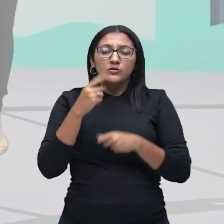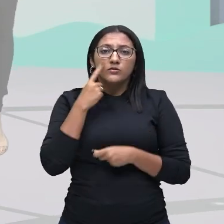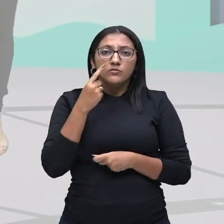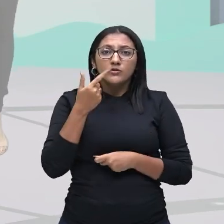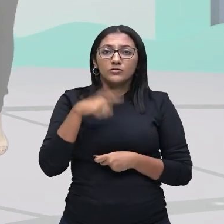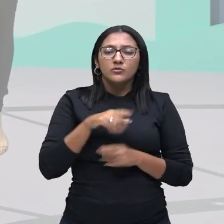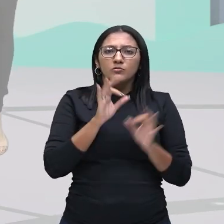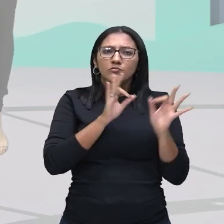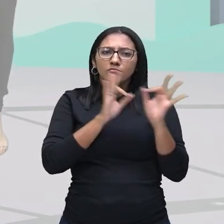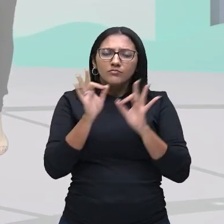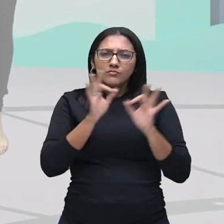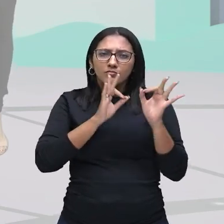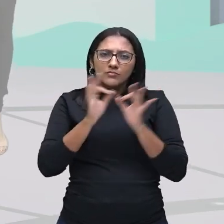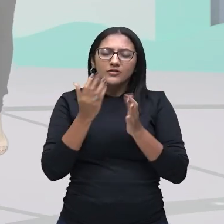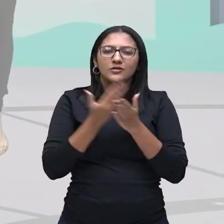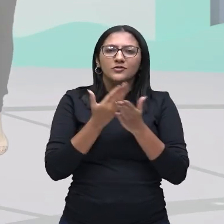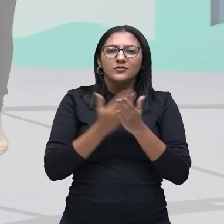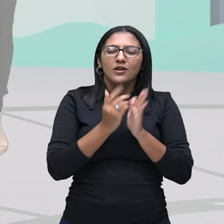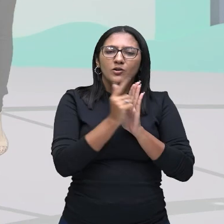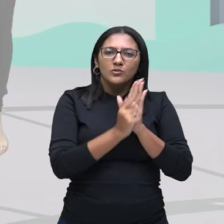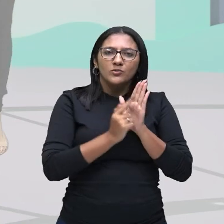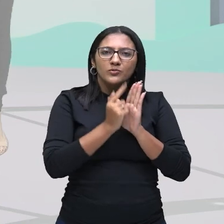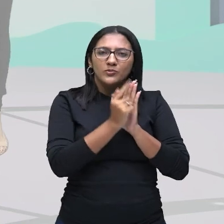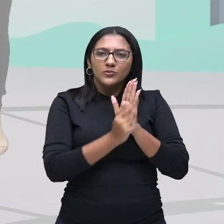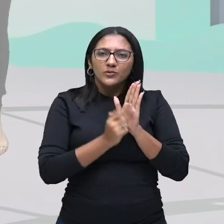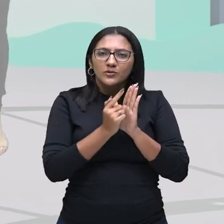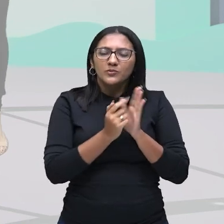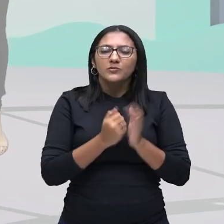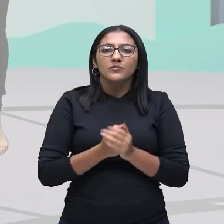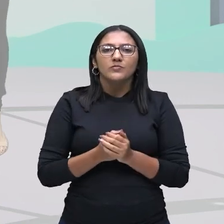e assistir as nossas aulas do Contraturno Digital